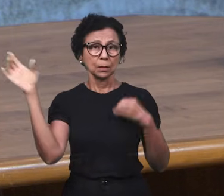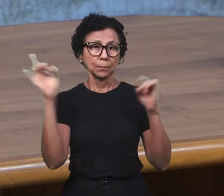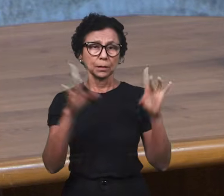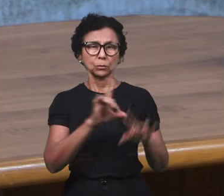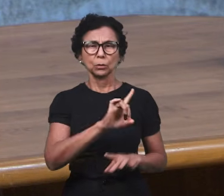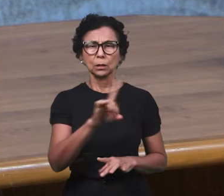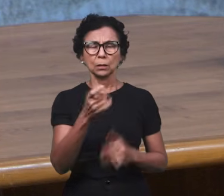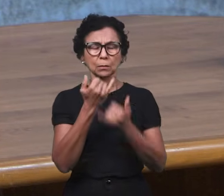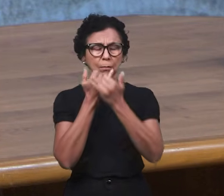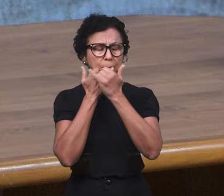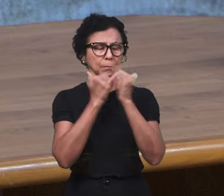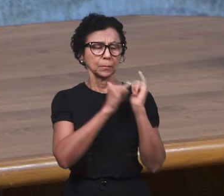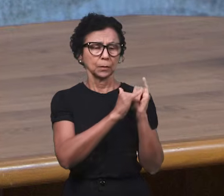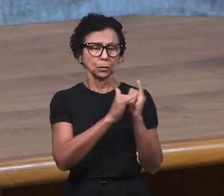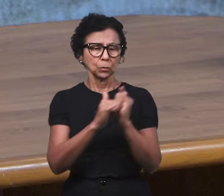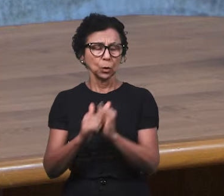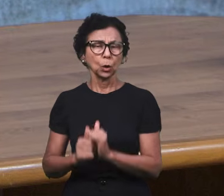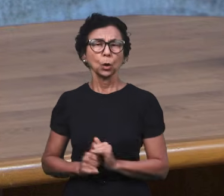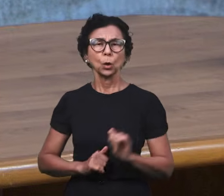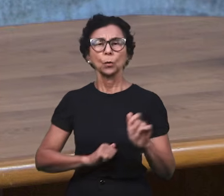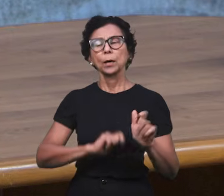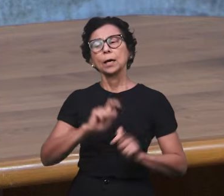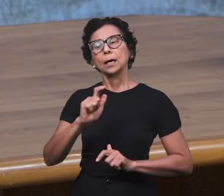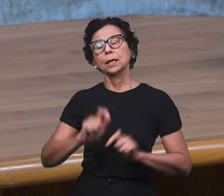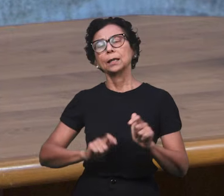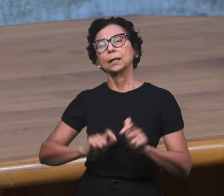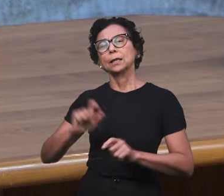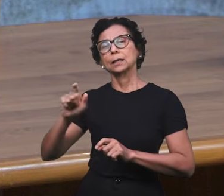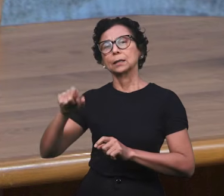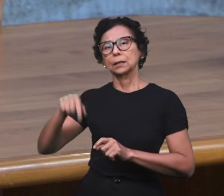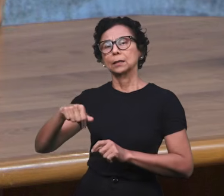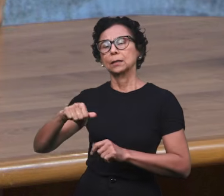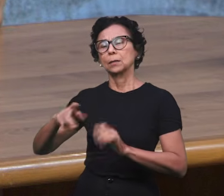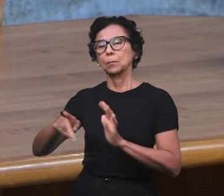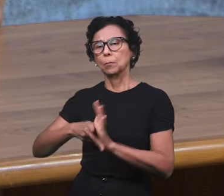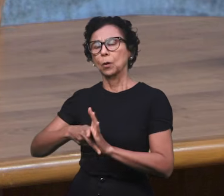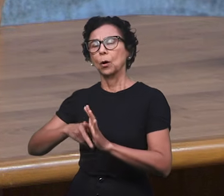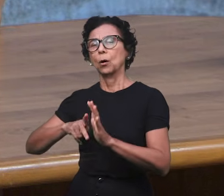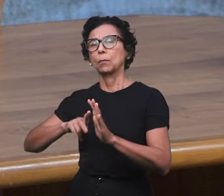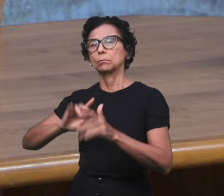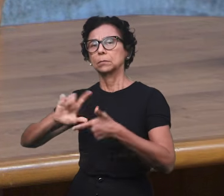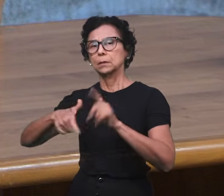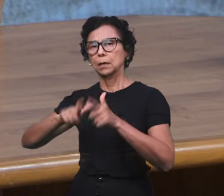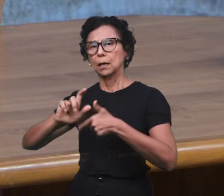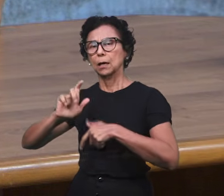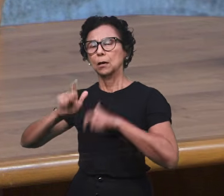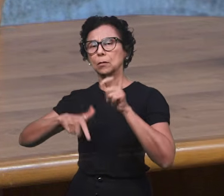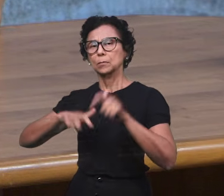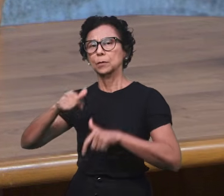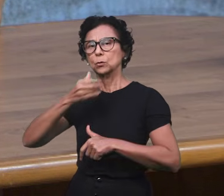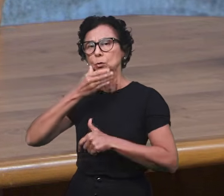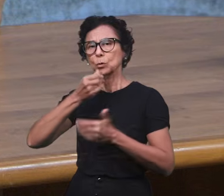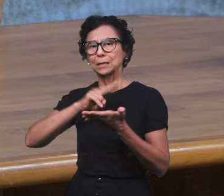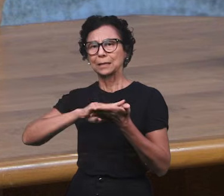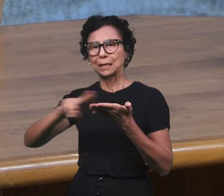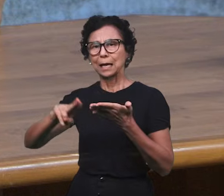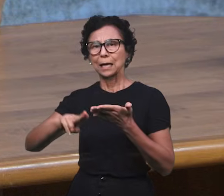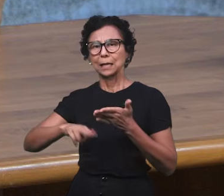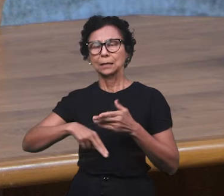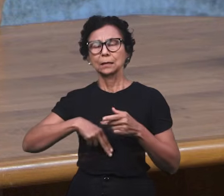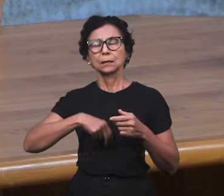de cidade em cidade pela terra de Efraim e Manassés até Zebulon.